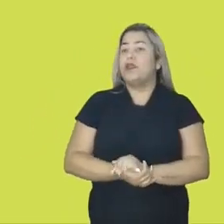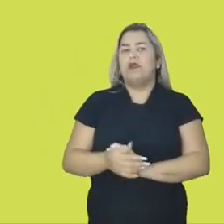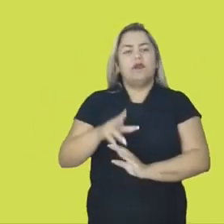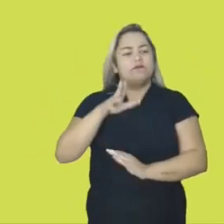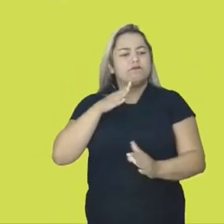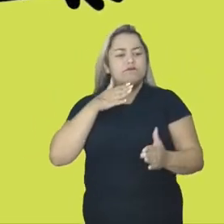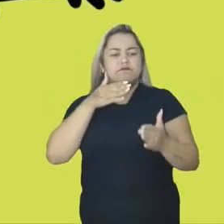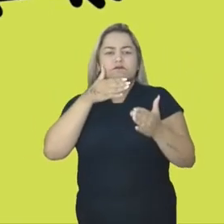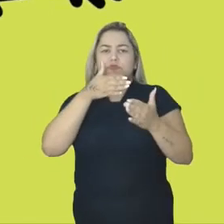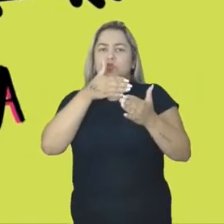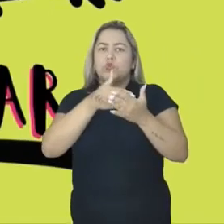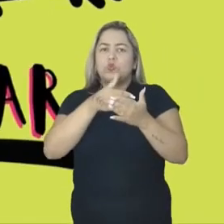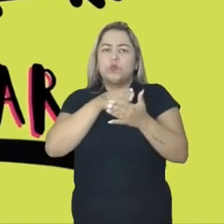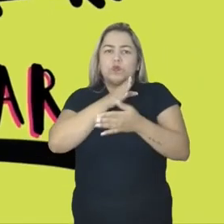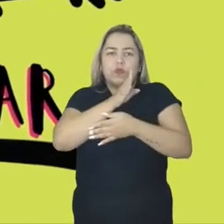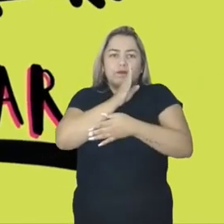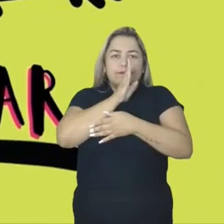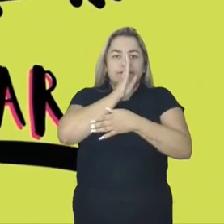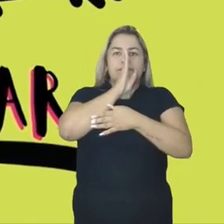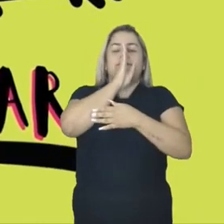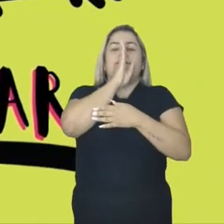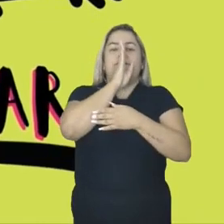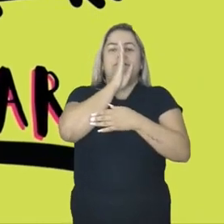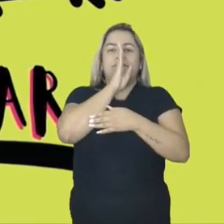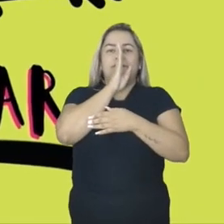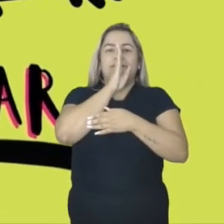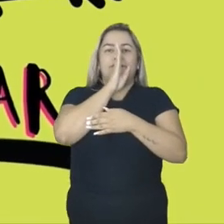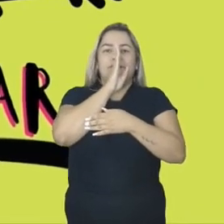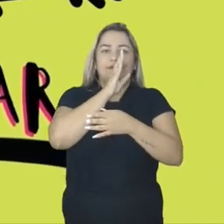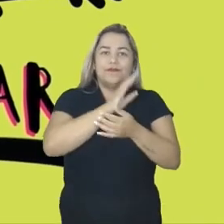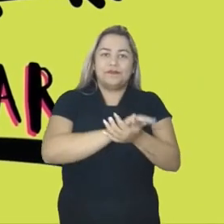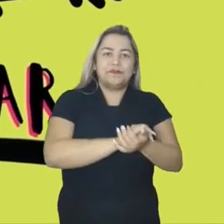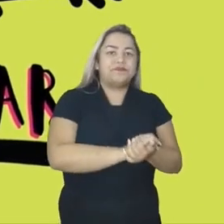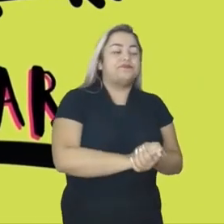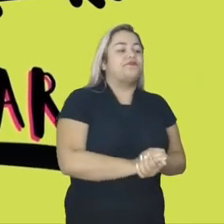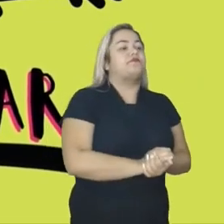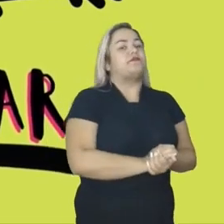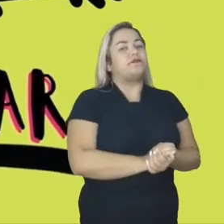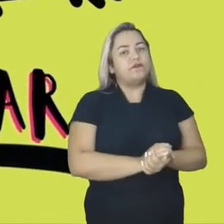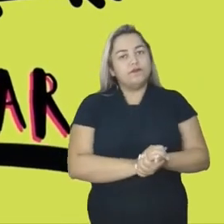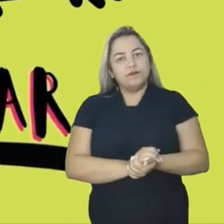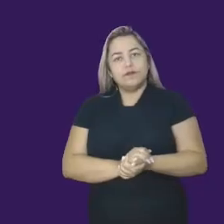Não vão mais conseguir me anular, me calar.